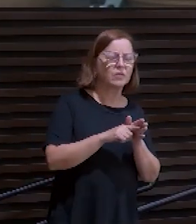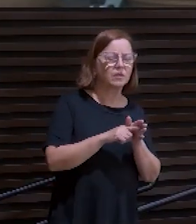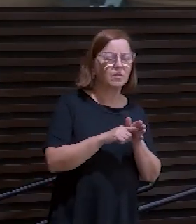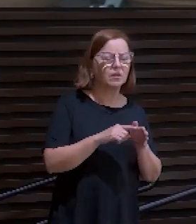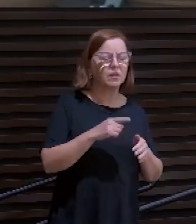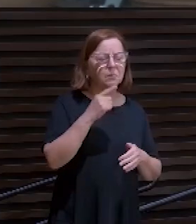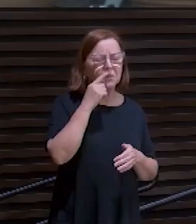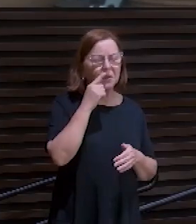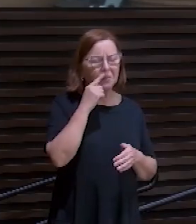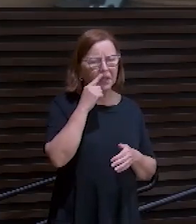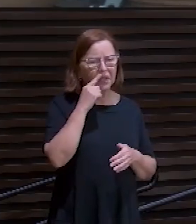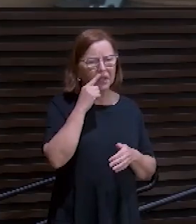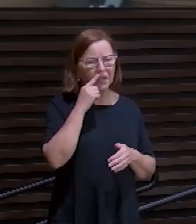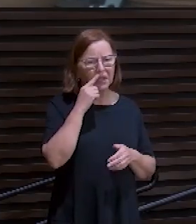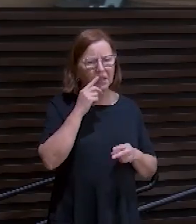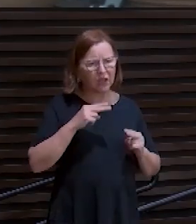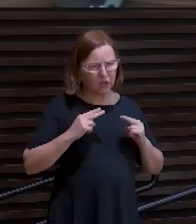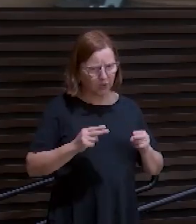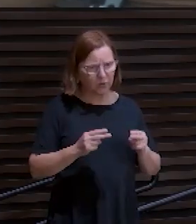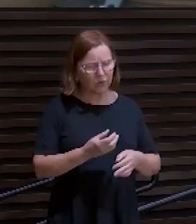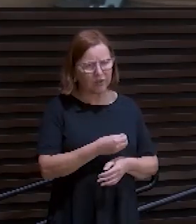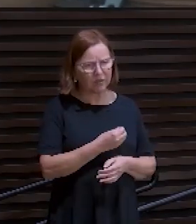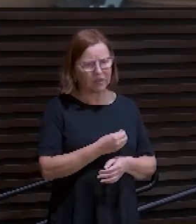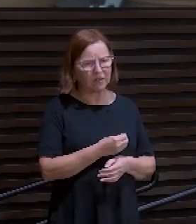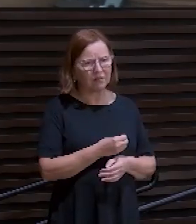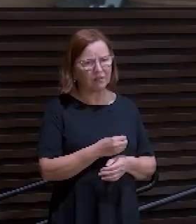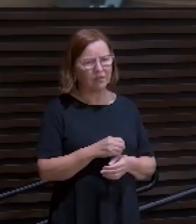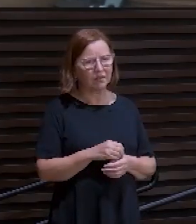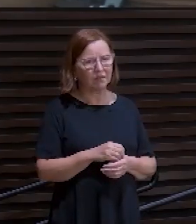Qual era o interesse dele? Cadê o meu pai?